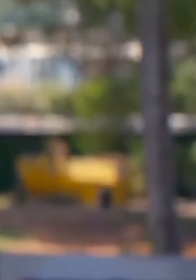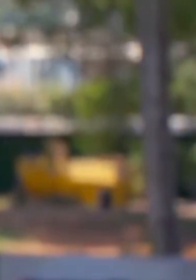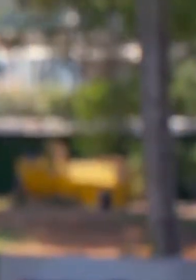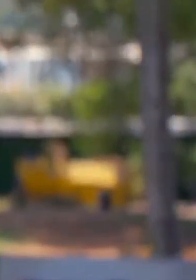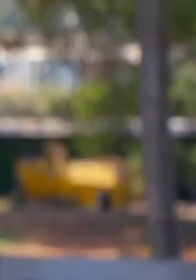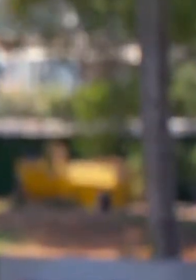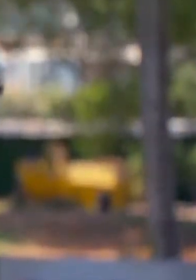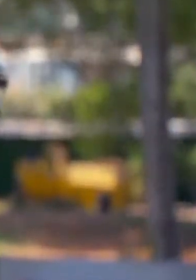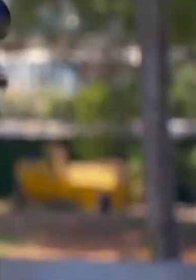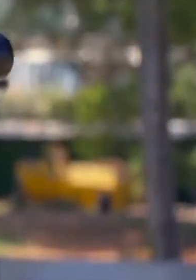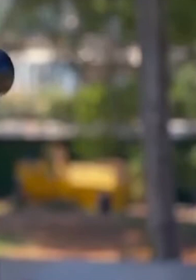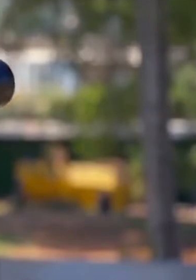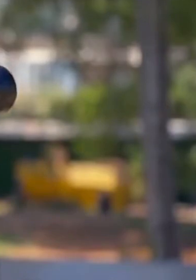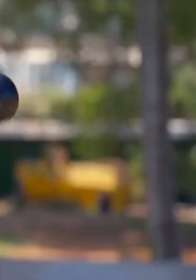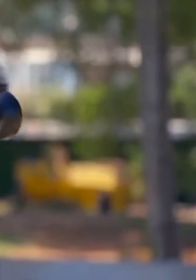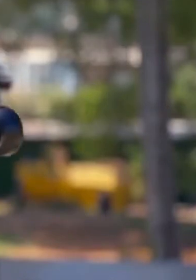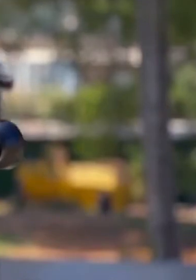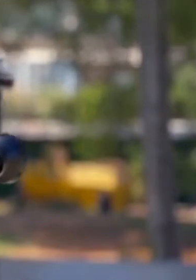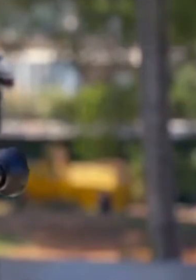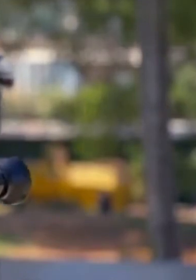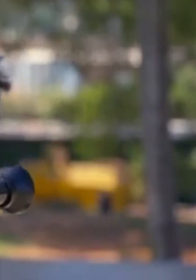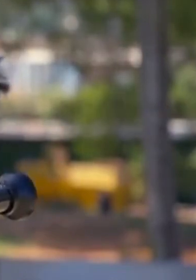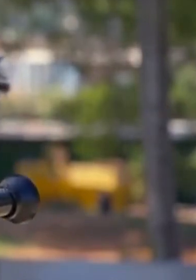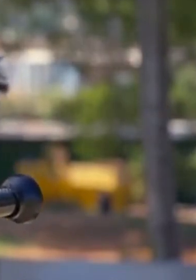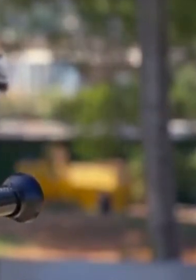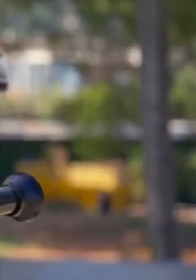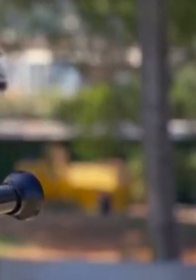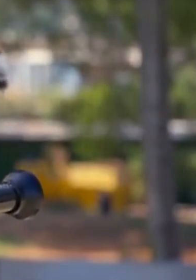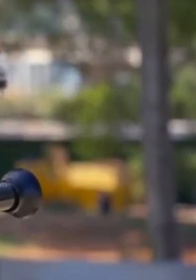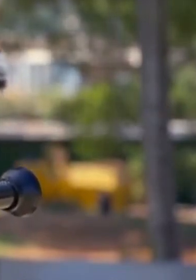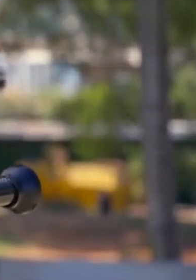equipamento em punho, ela prepara um disparo e mantém o arco tensionado.